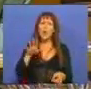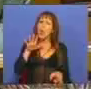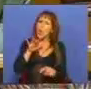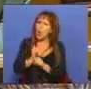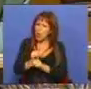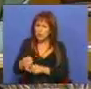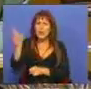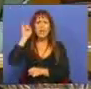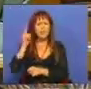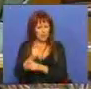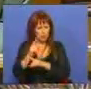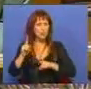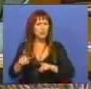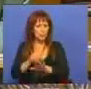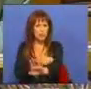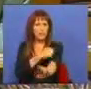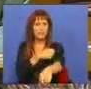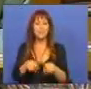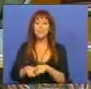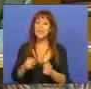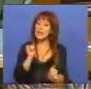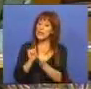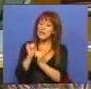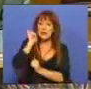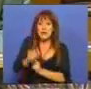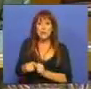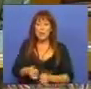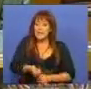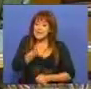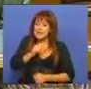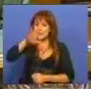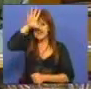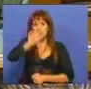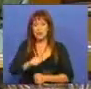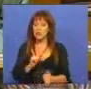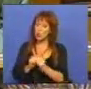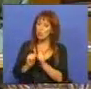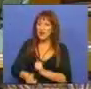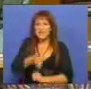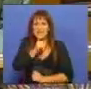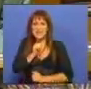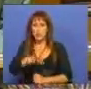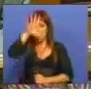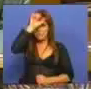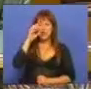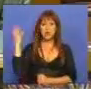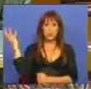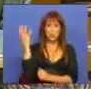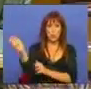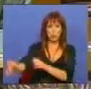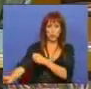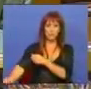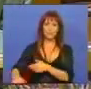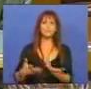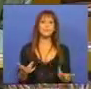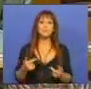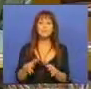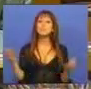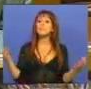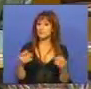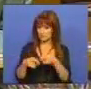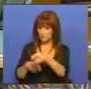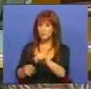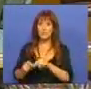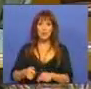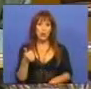outra e importante razão. O papel, a decisão do Governo, o papel e a decisão do Ministro da Cultura. De certa